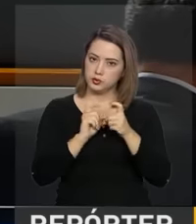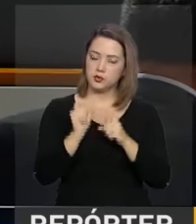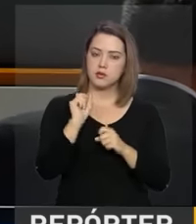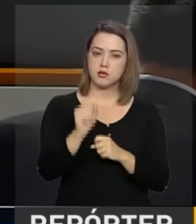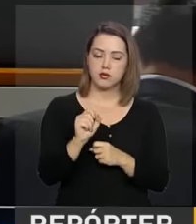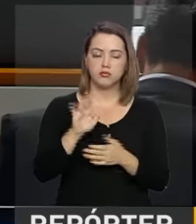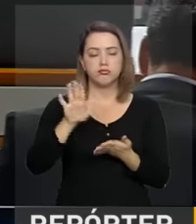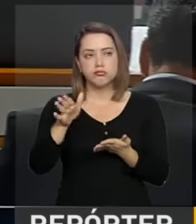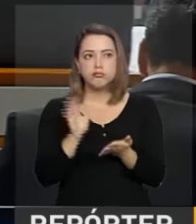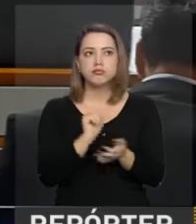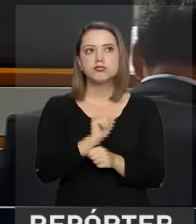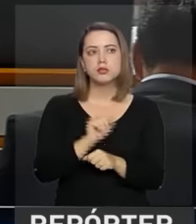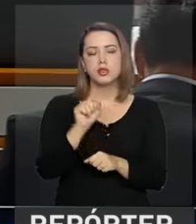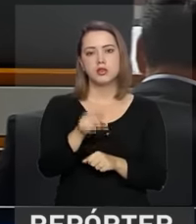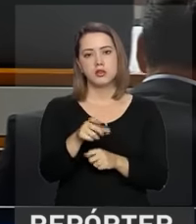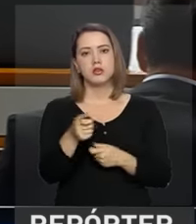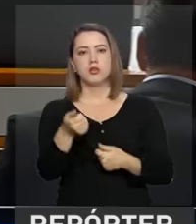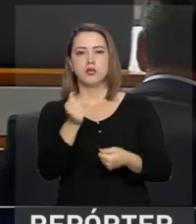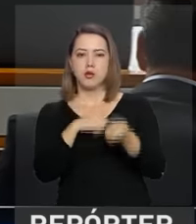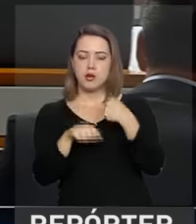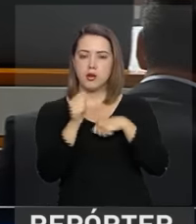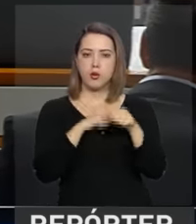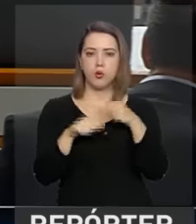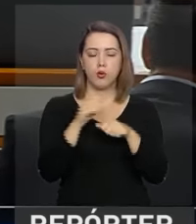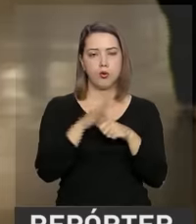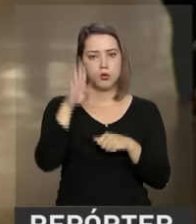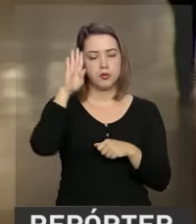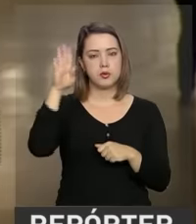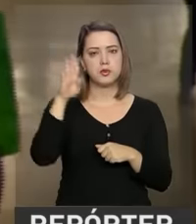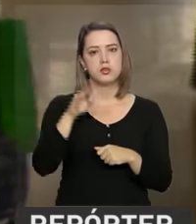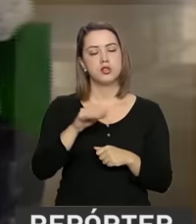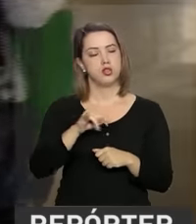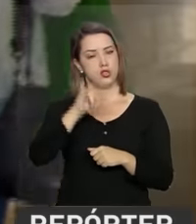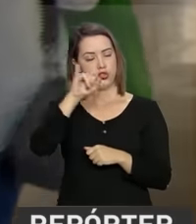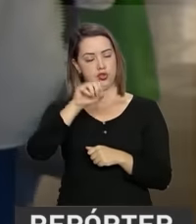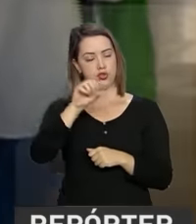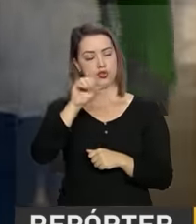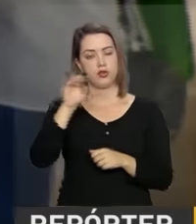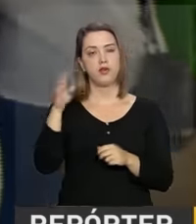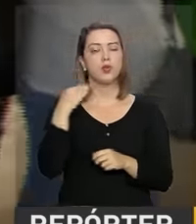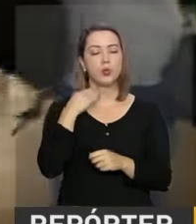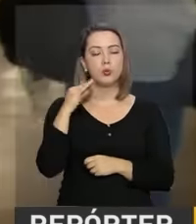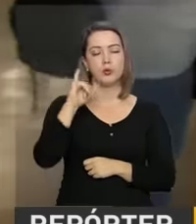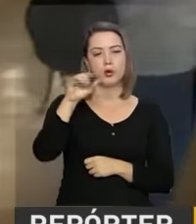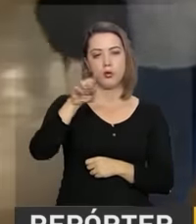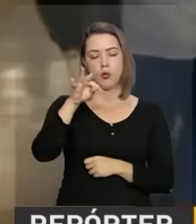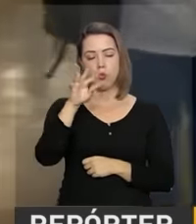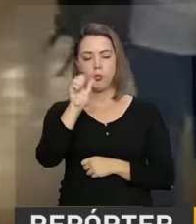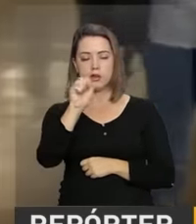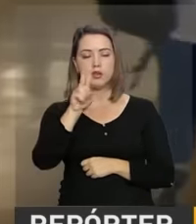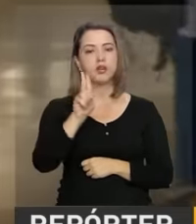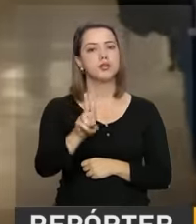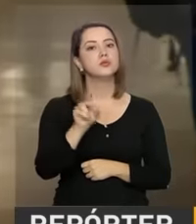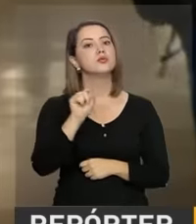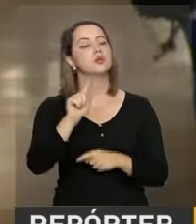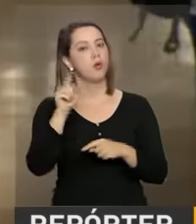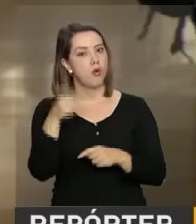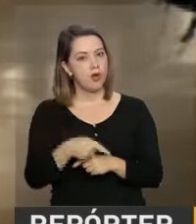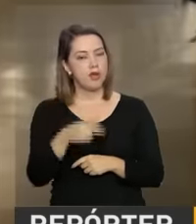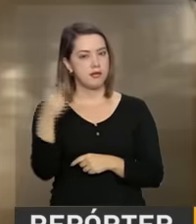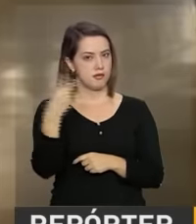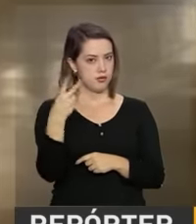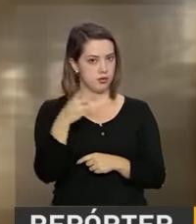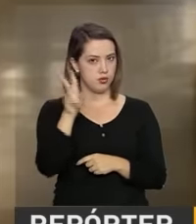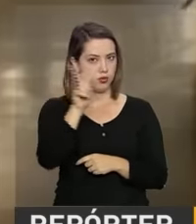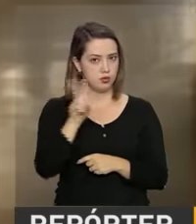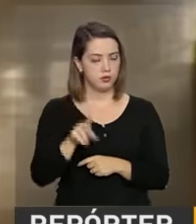então, Ilan era economista-chefe do Itaú Unibanco. Esta é a segunda vez que Ilan Goldfein é sabatinado aqui no Senado. Entre